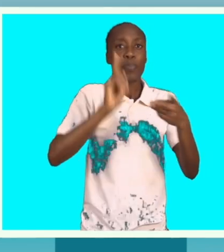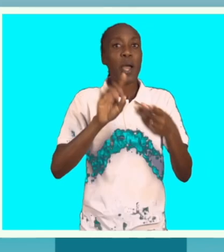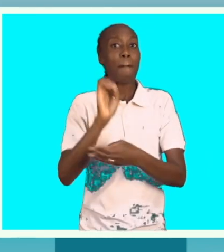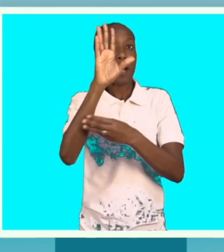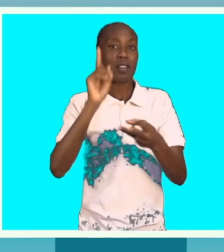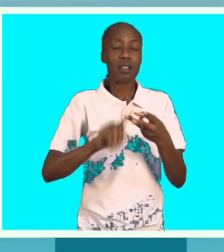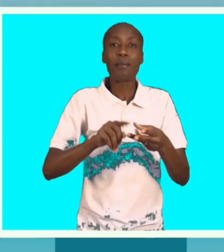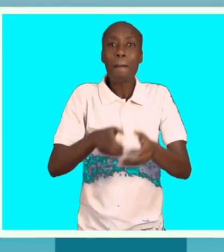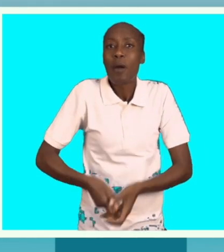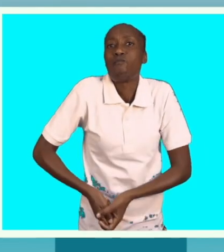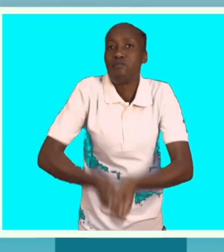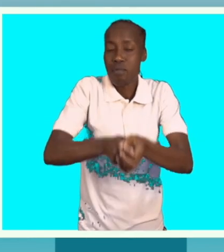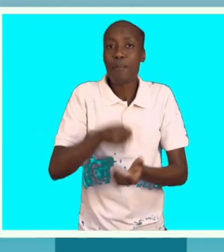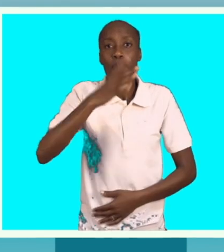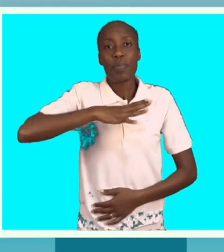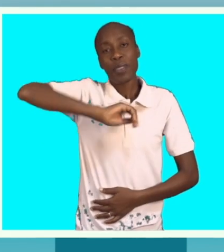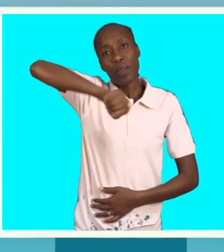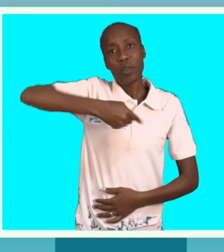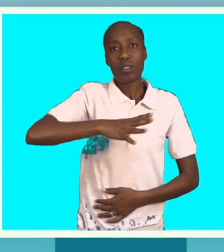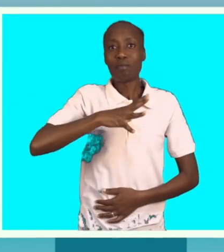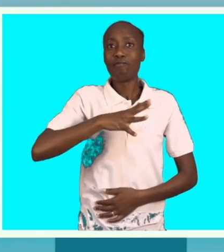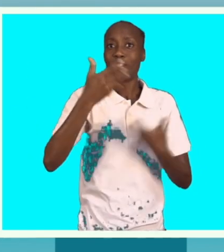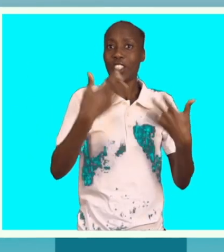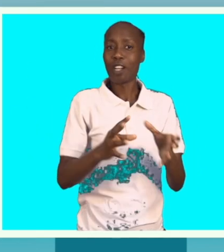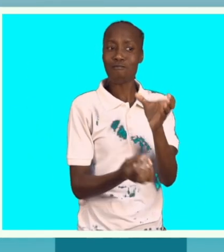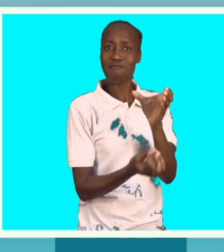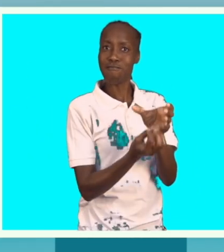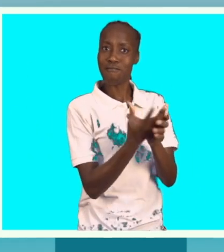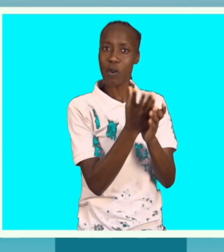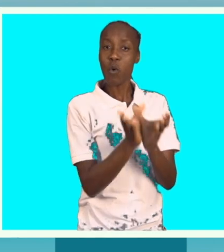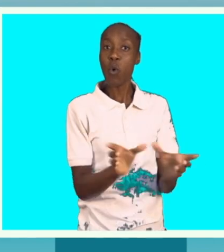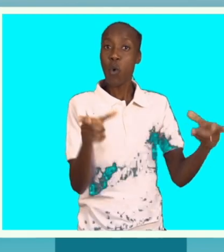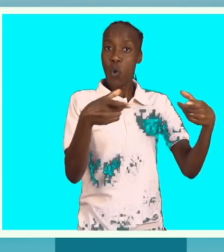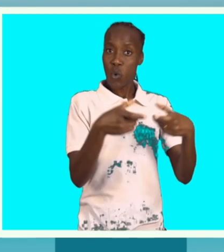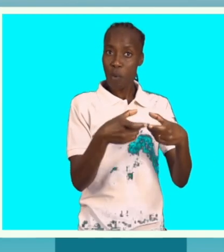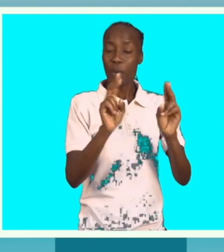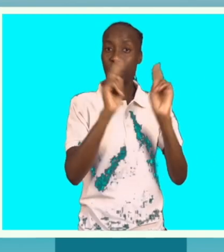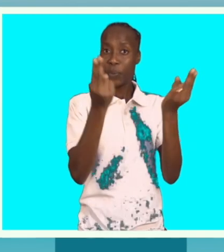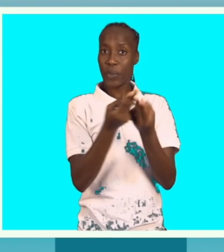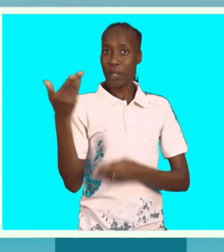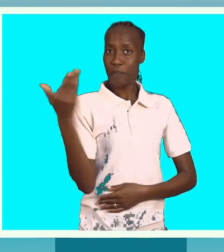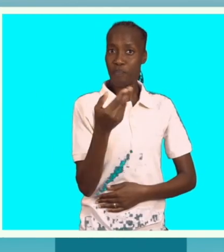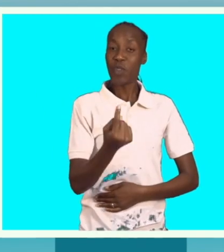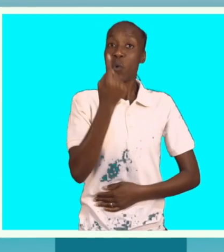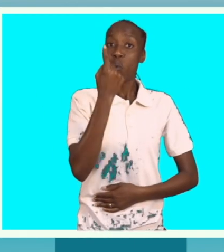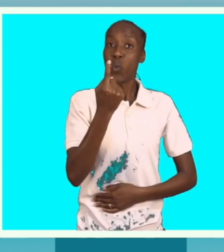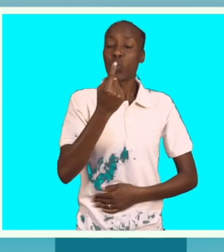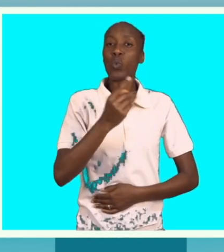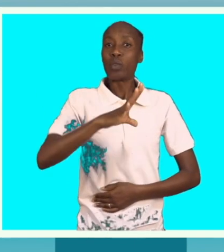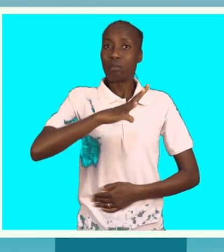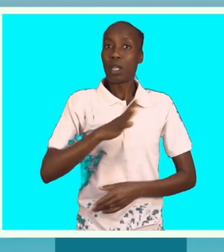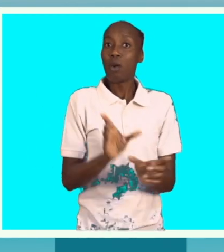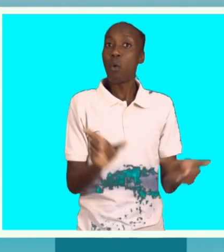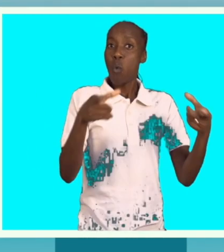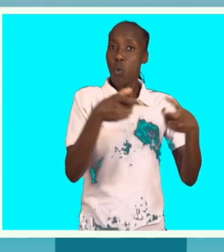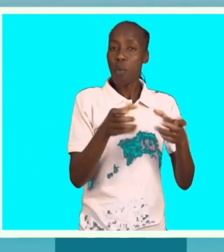troca de experiência que vamos ter aqui na província de Manica, conhecer os outros, como que eles vivem a cultura em si e depois